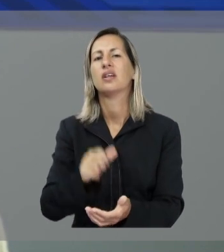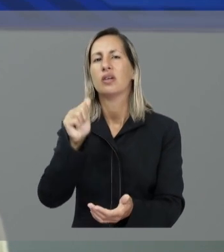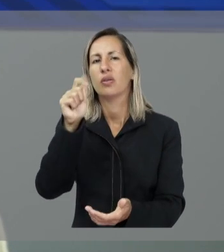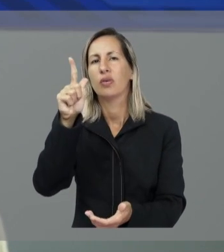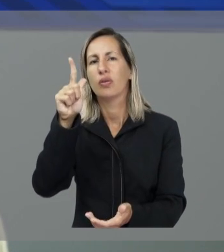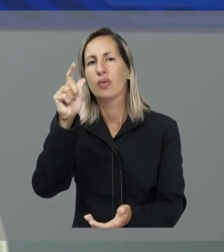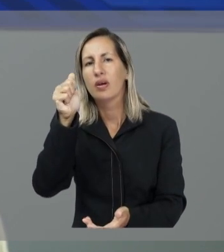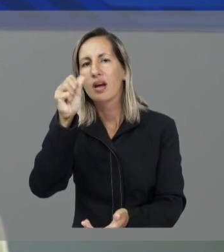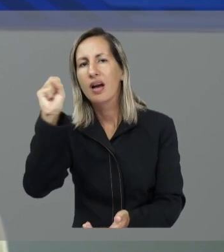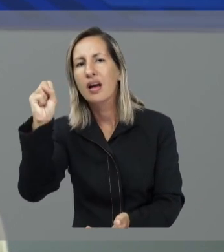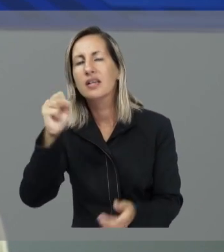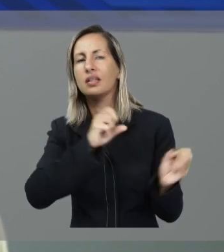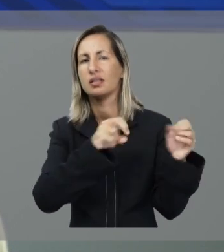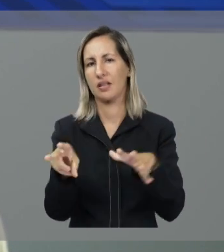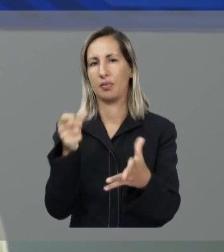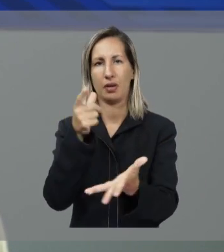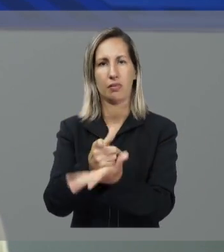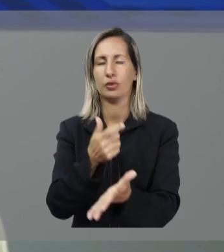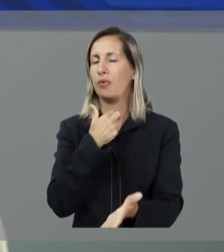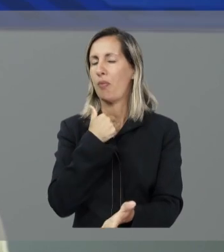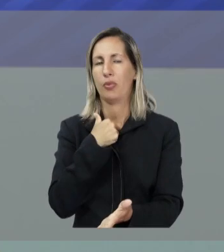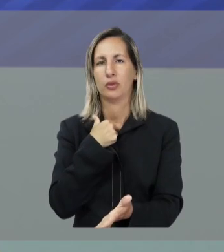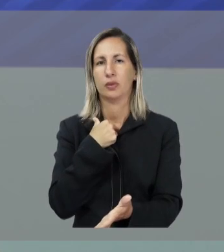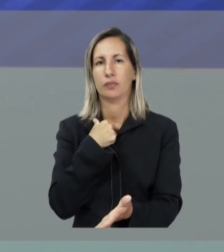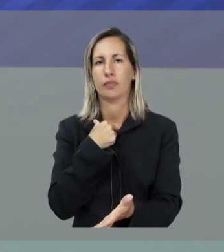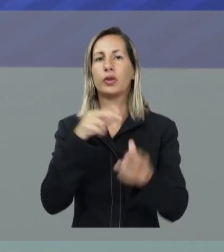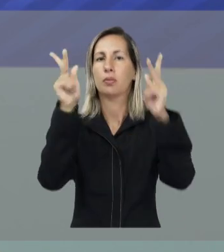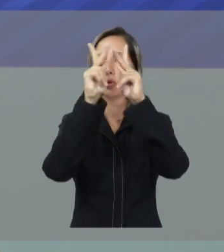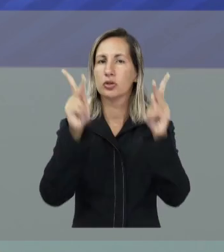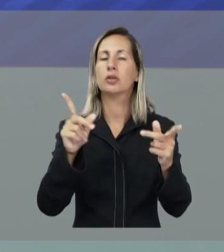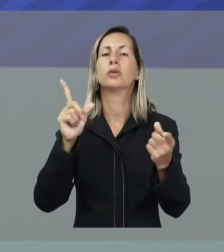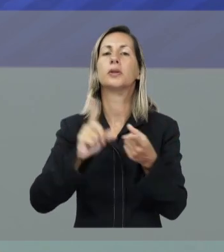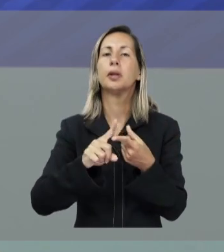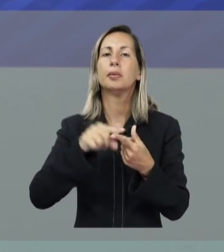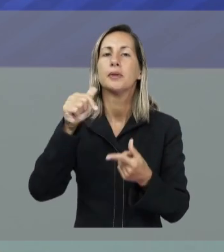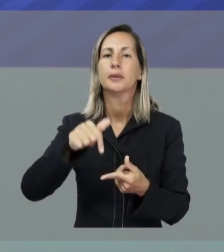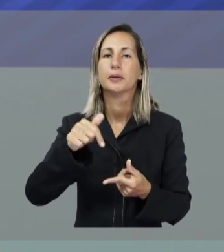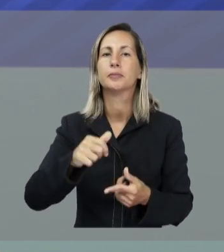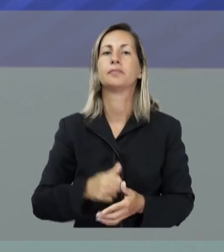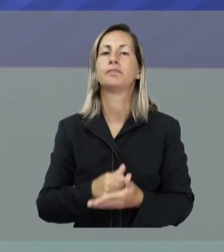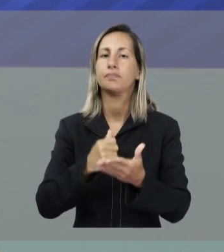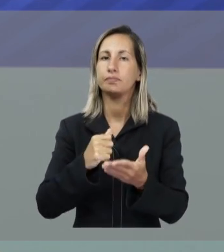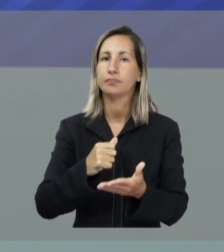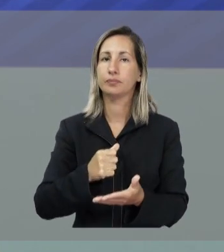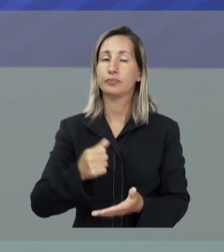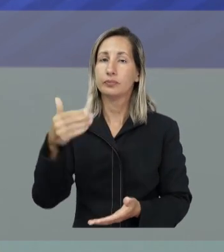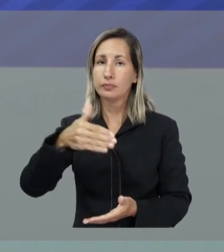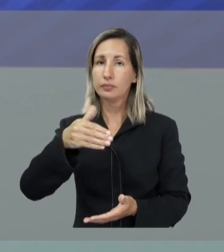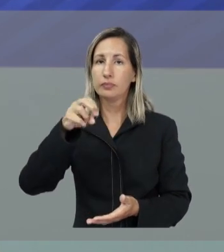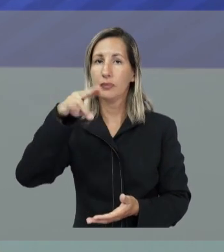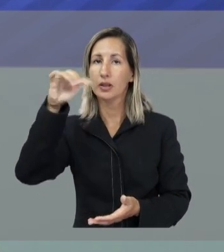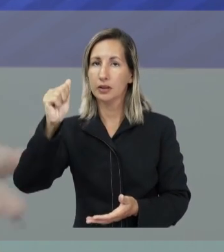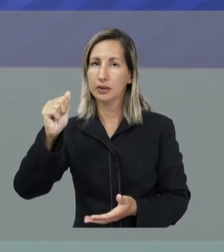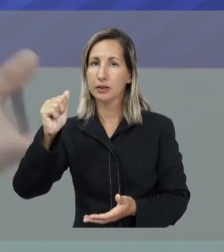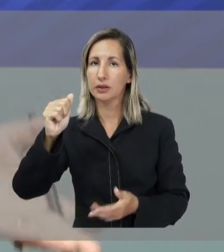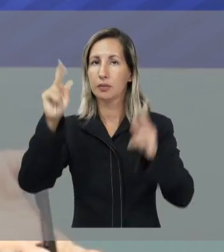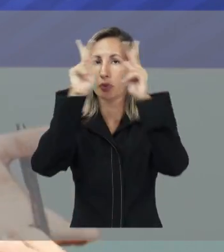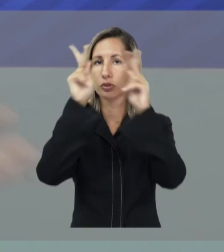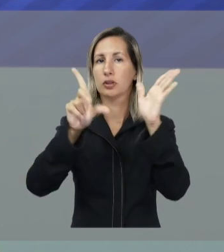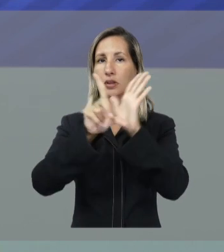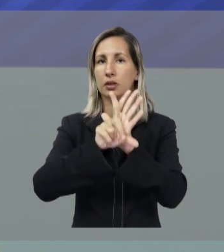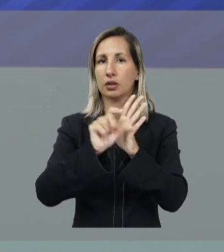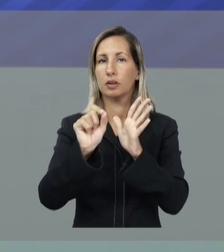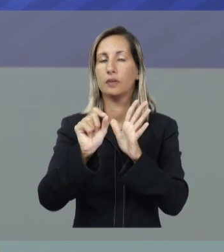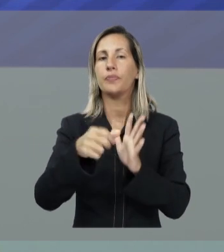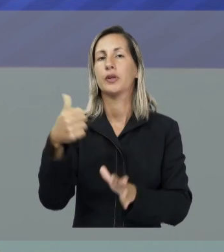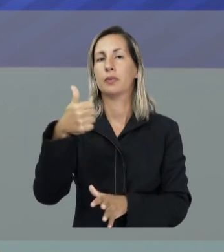na semana. E teve um projeto também de grande repercussão aqui na Câmara, de iniciativa da vereadora Nina, que foi o projeto de lei